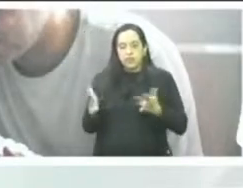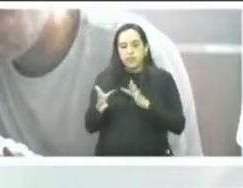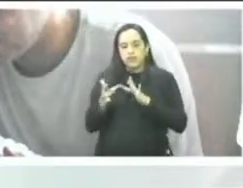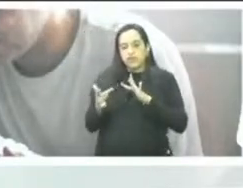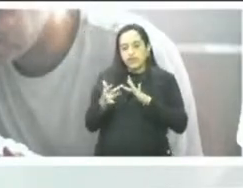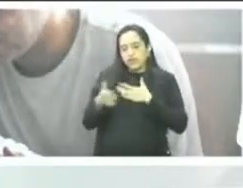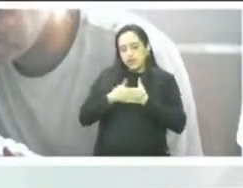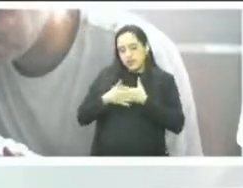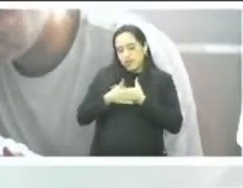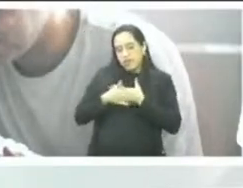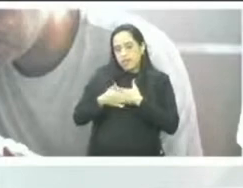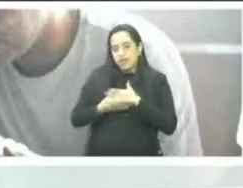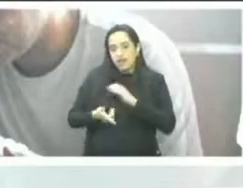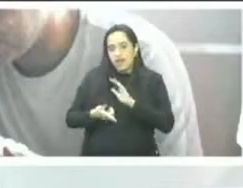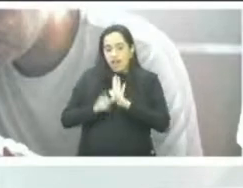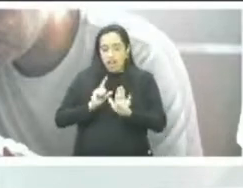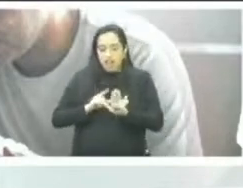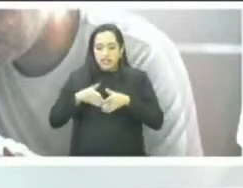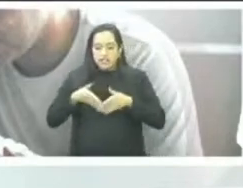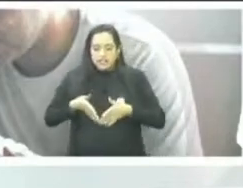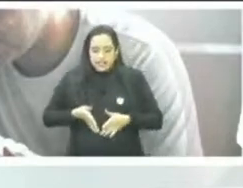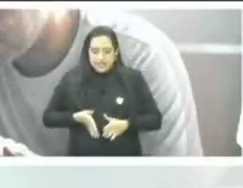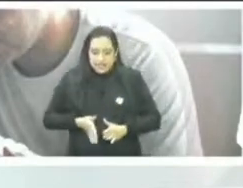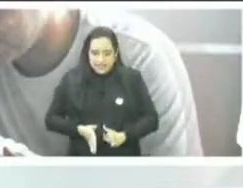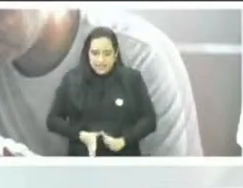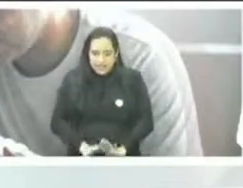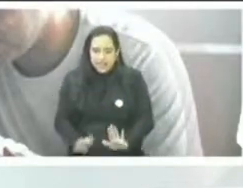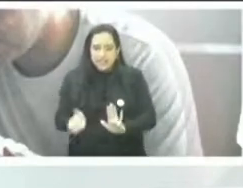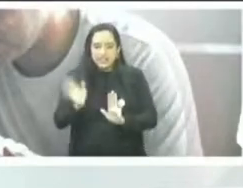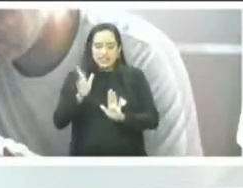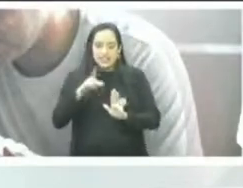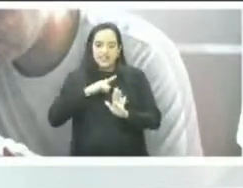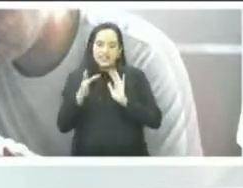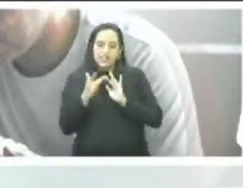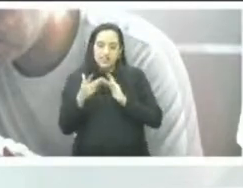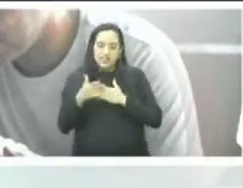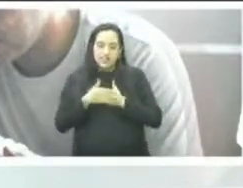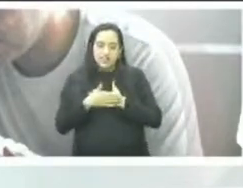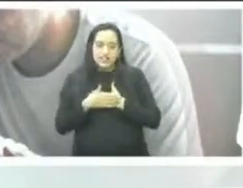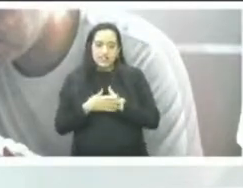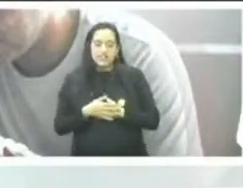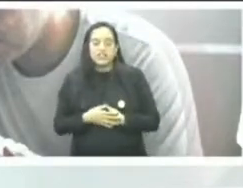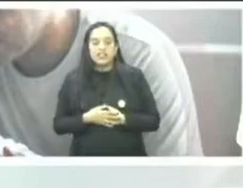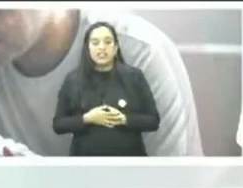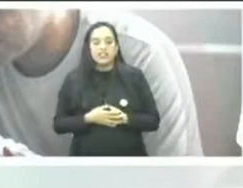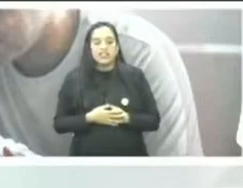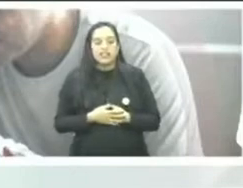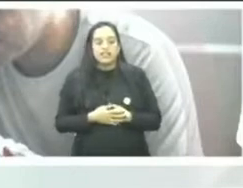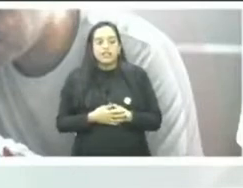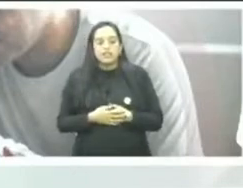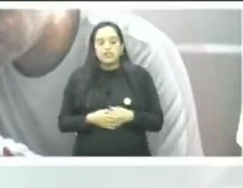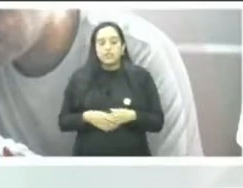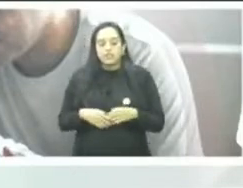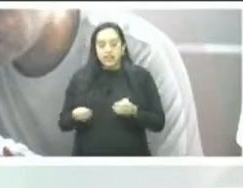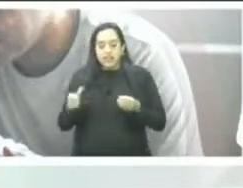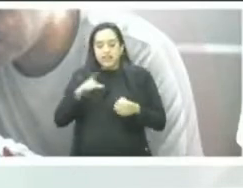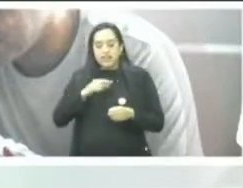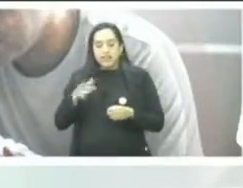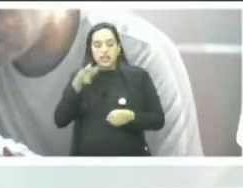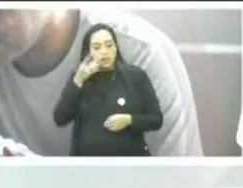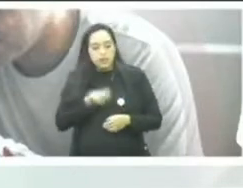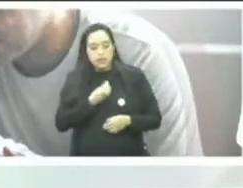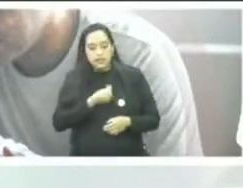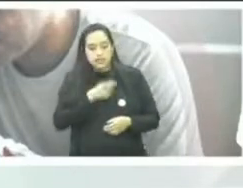pele precocemente, assim que esse bebê tem estabilidade clínica, promover a presença dos pais, que não